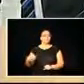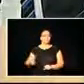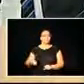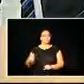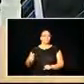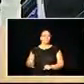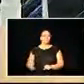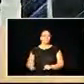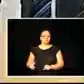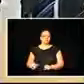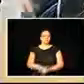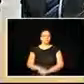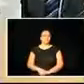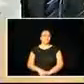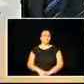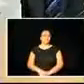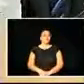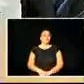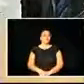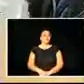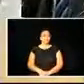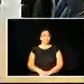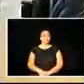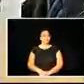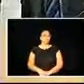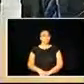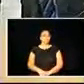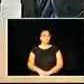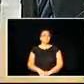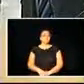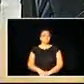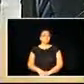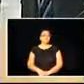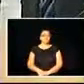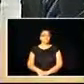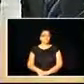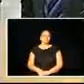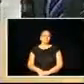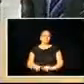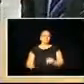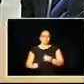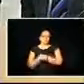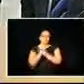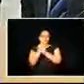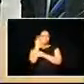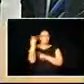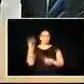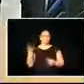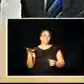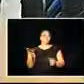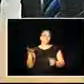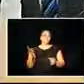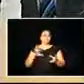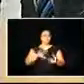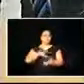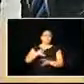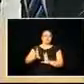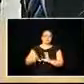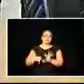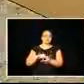2010 e das outras providências. Cria cargos e reorganiza secretarias. Encaminhamento de